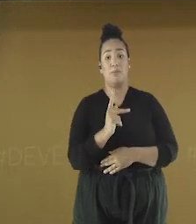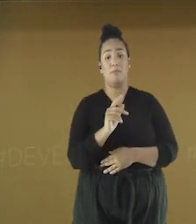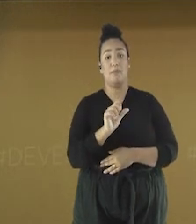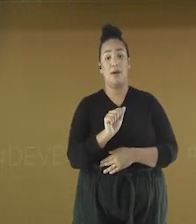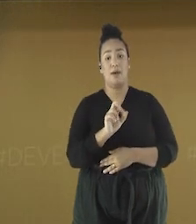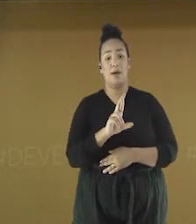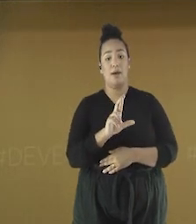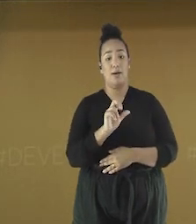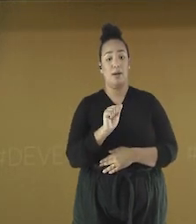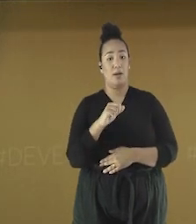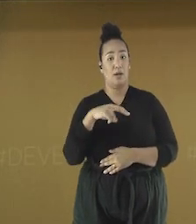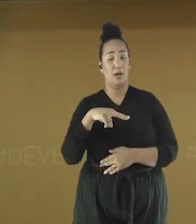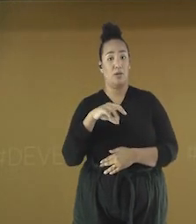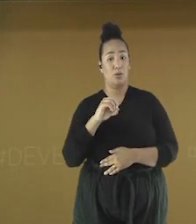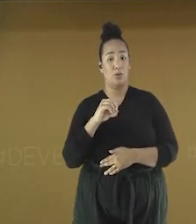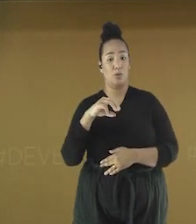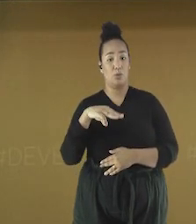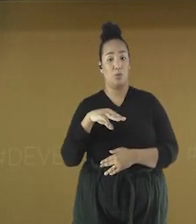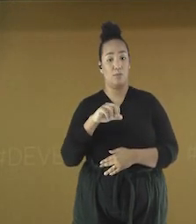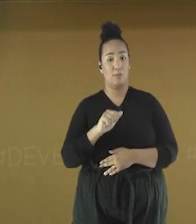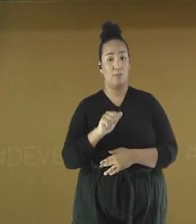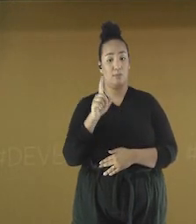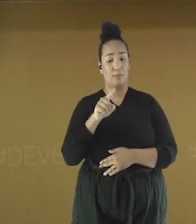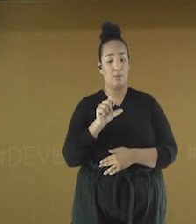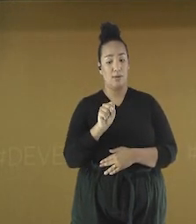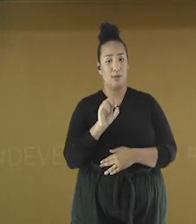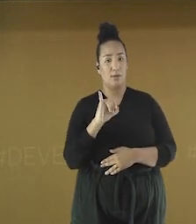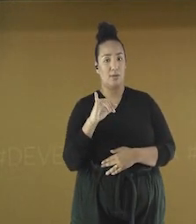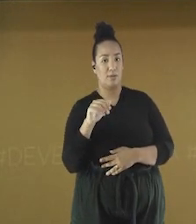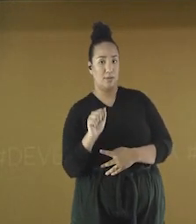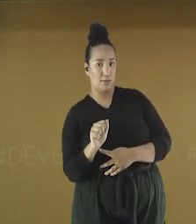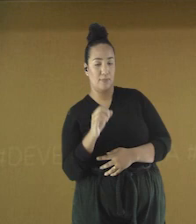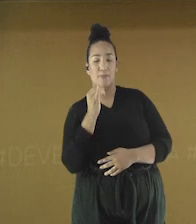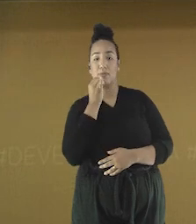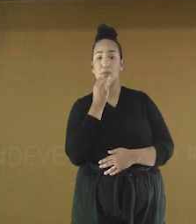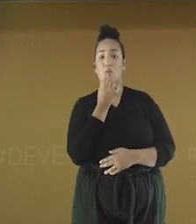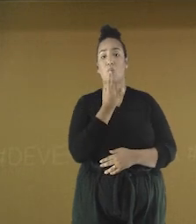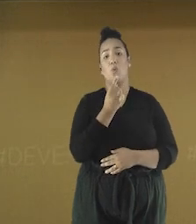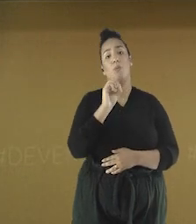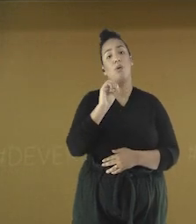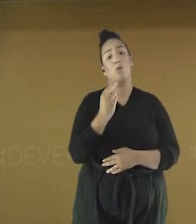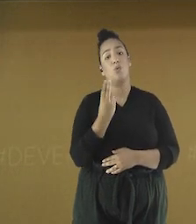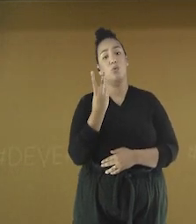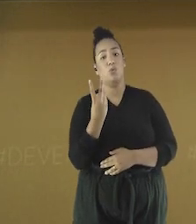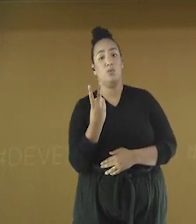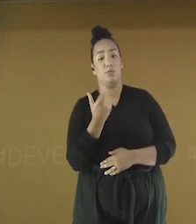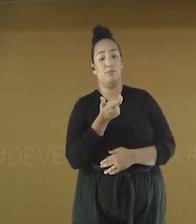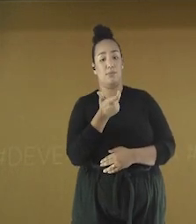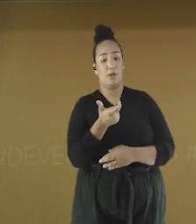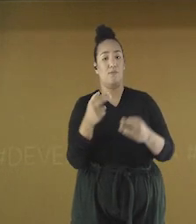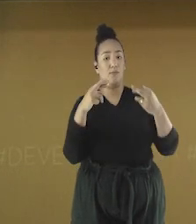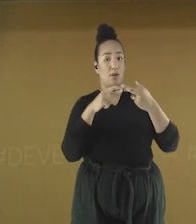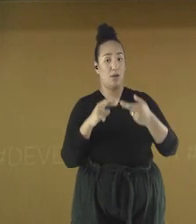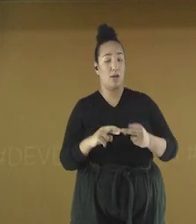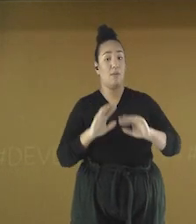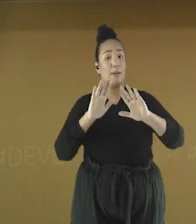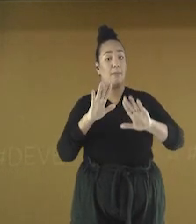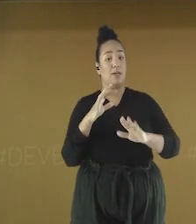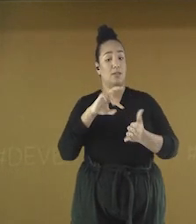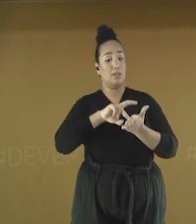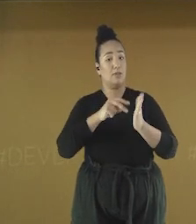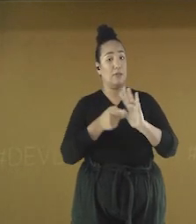paranomásia. Paranomásia ocorre quando duas ou mais palavras rimam, mas possuem significados